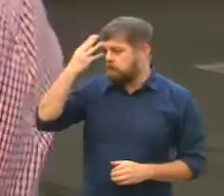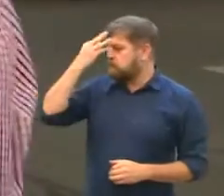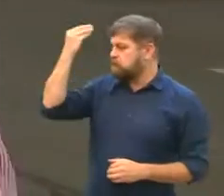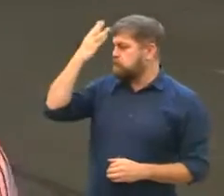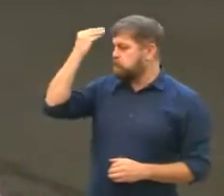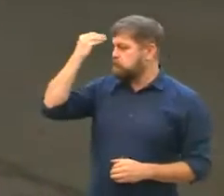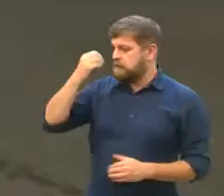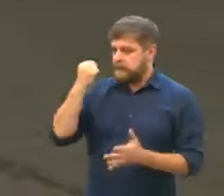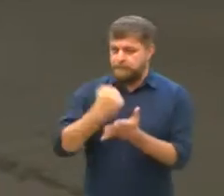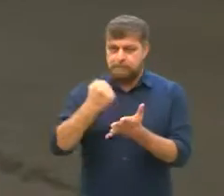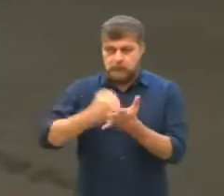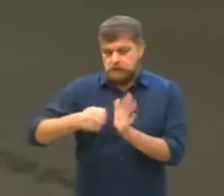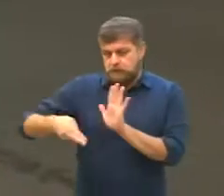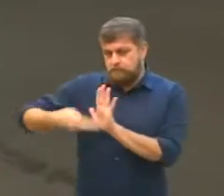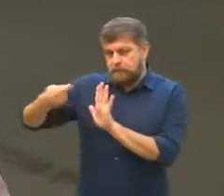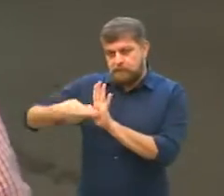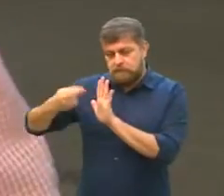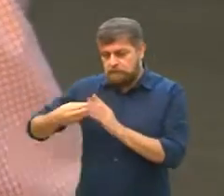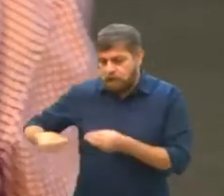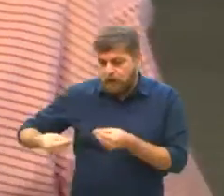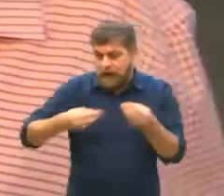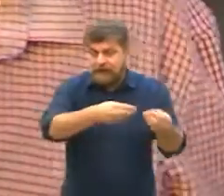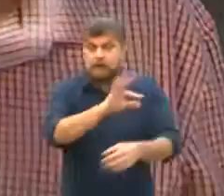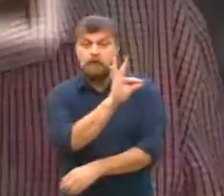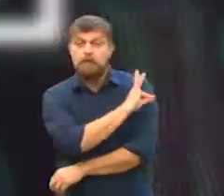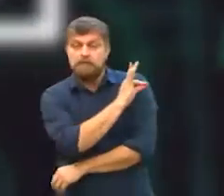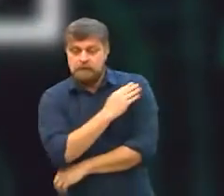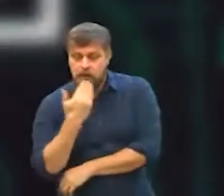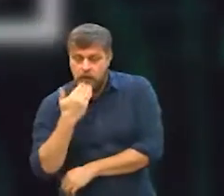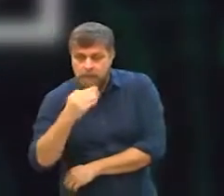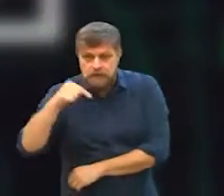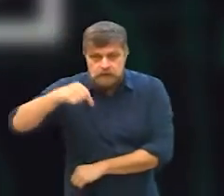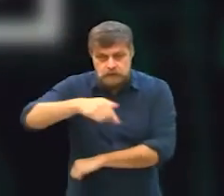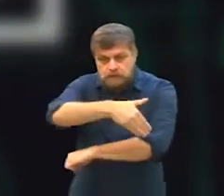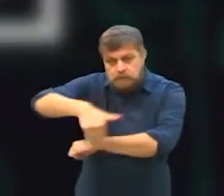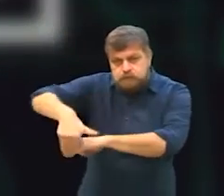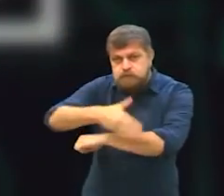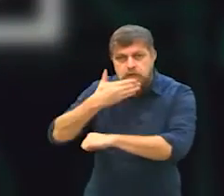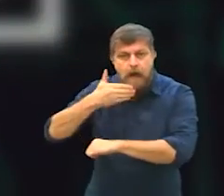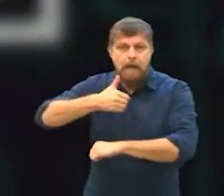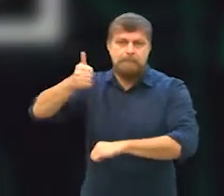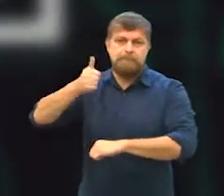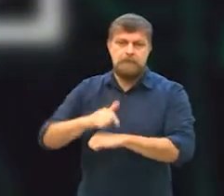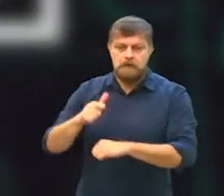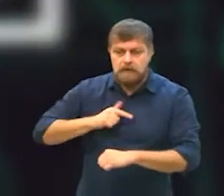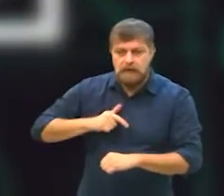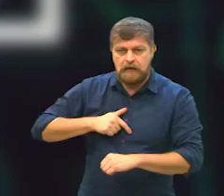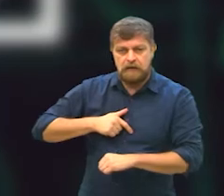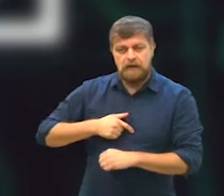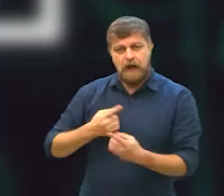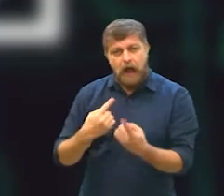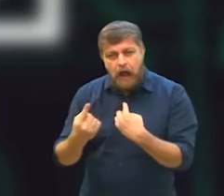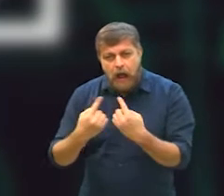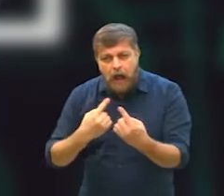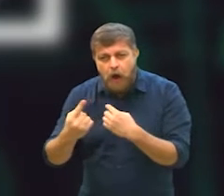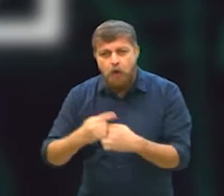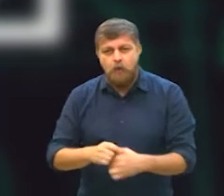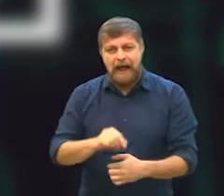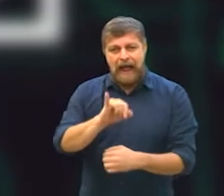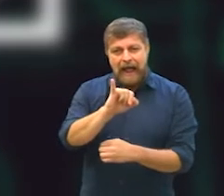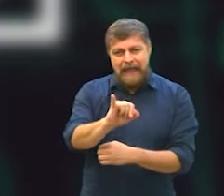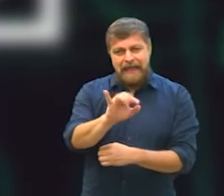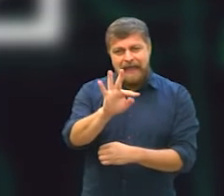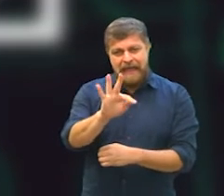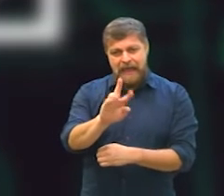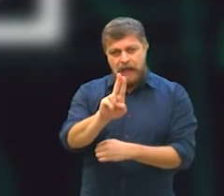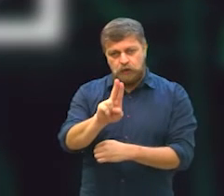O vereador Jair da Farmácia protocolou uma indicação à prefeitura solicitando melhorias na sinalização ao longo da